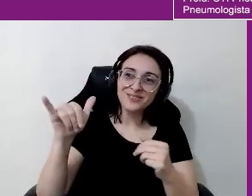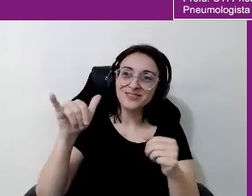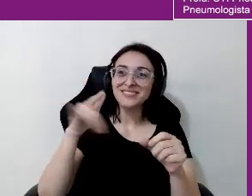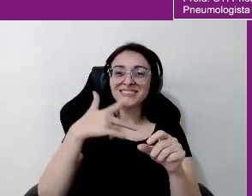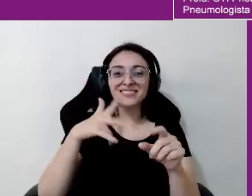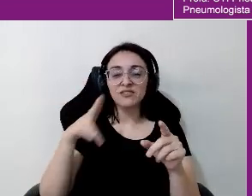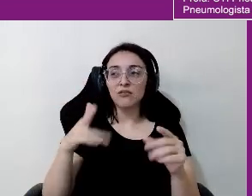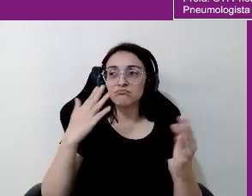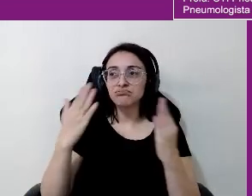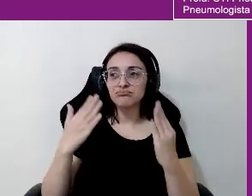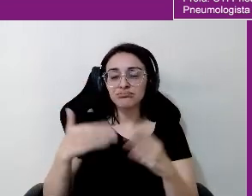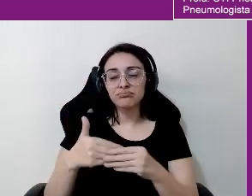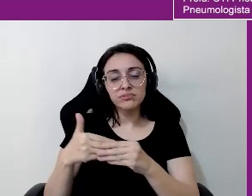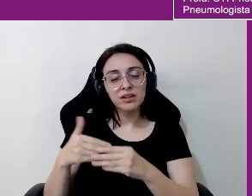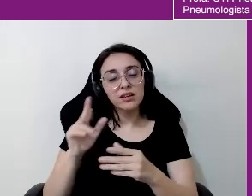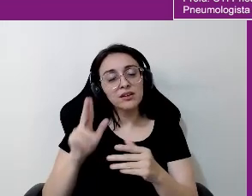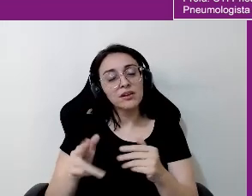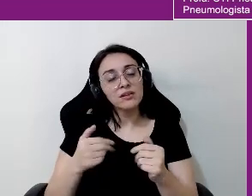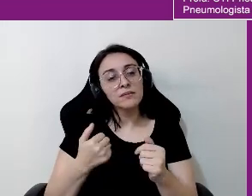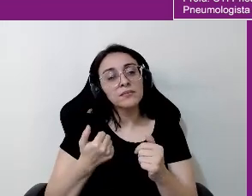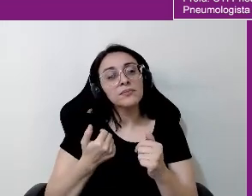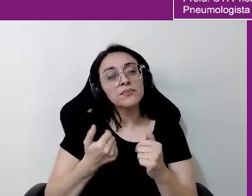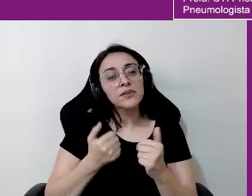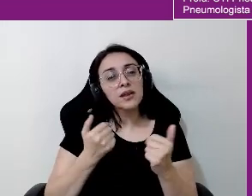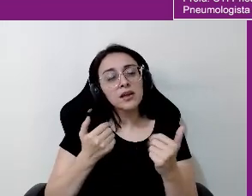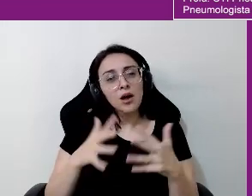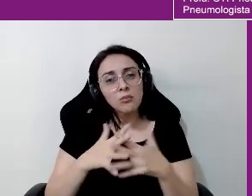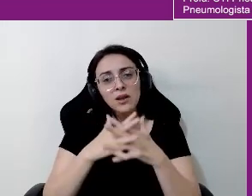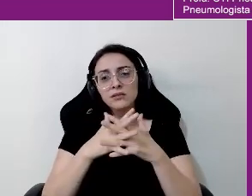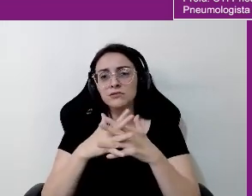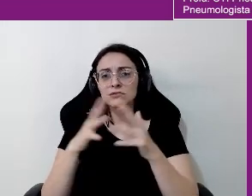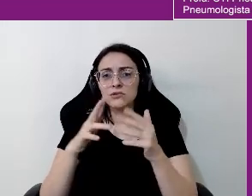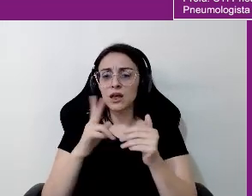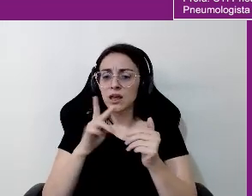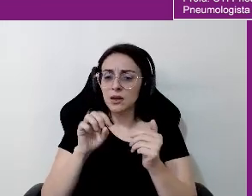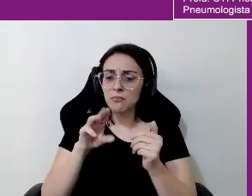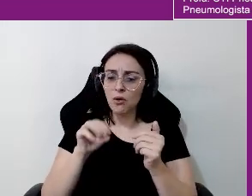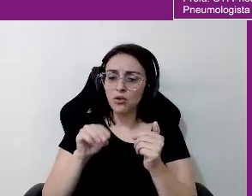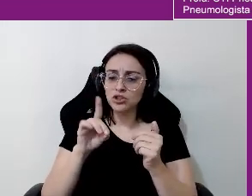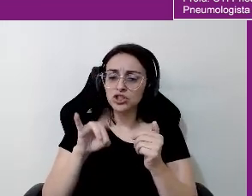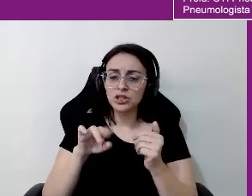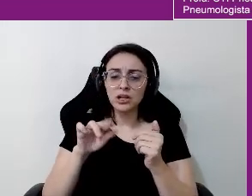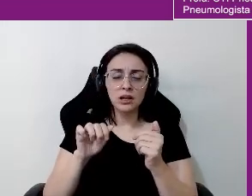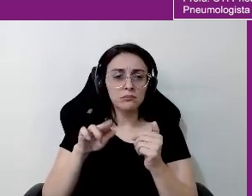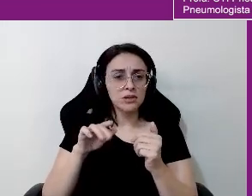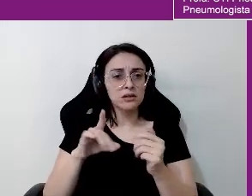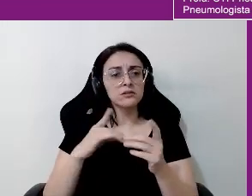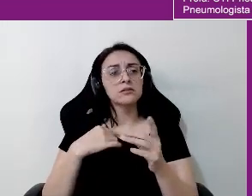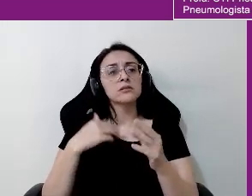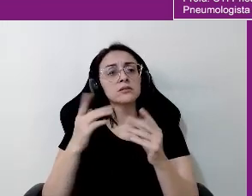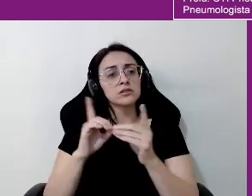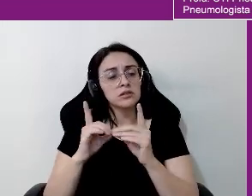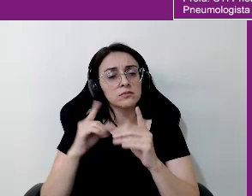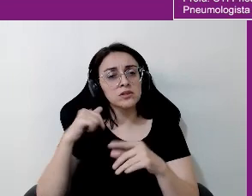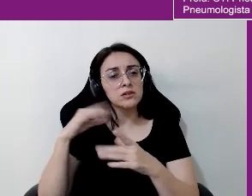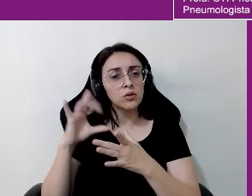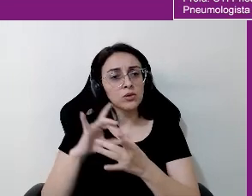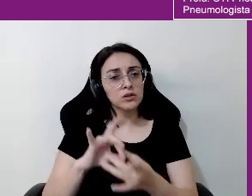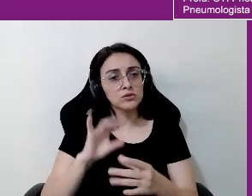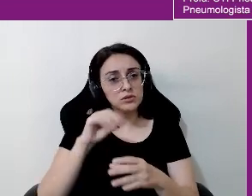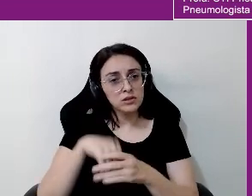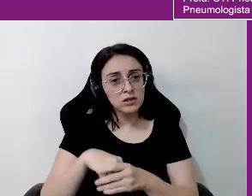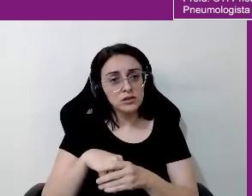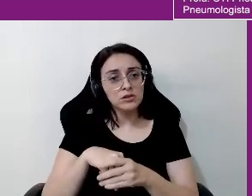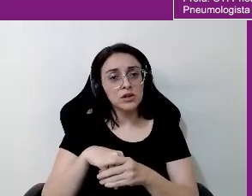essa é só uma peça, né? A gente não está nem discutindo hemodinâmica, etc. É só uma peça. E dentro desse contexto, a